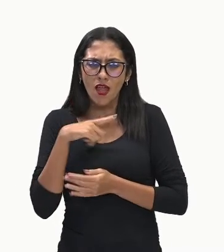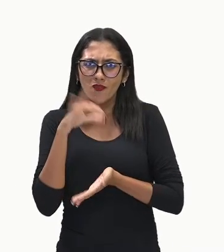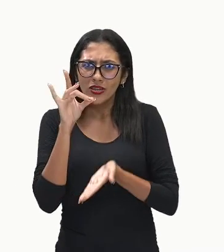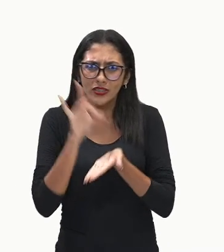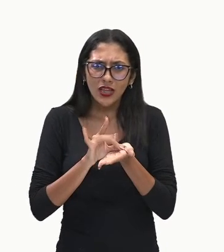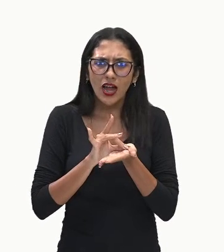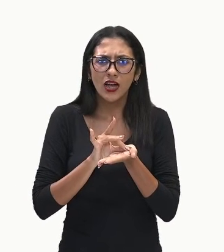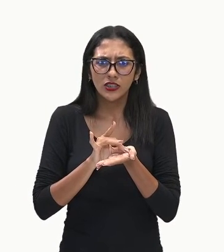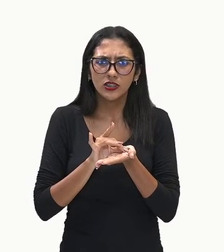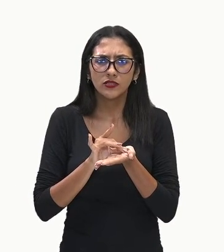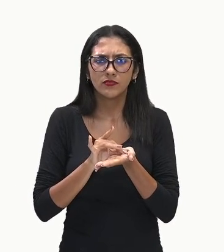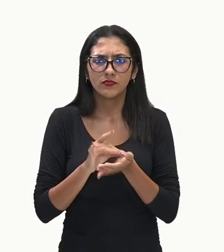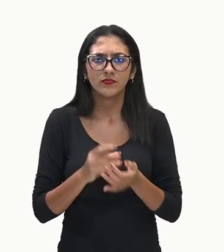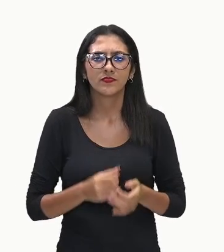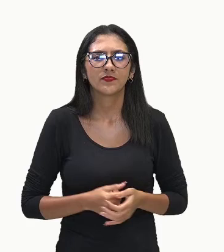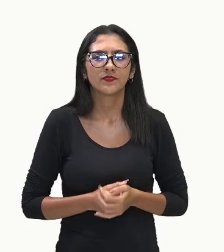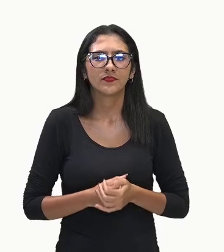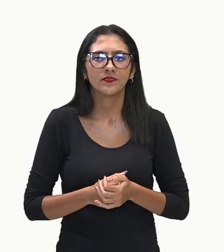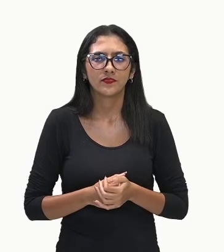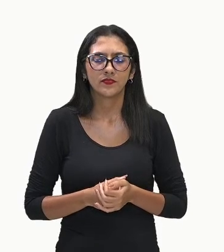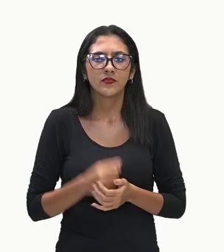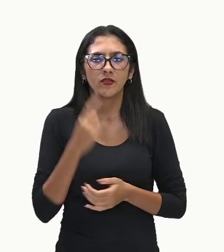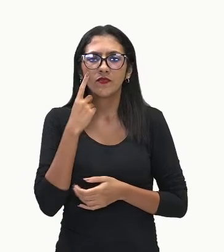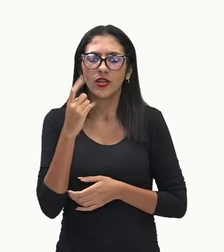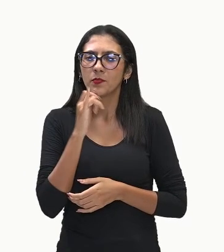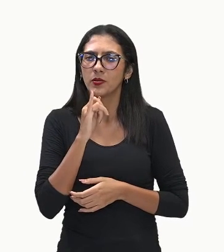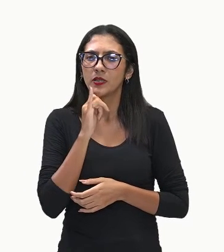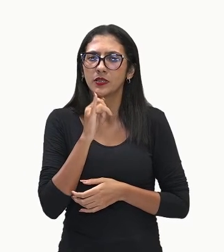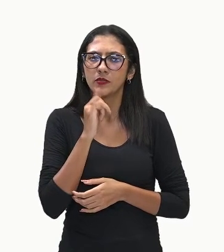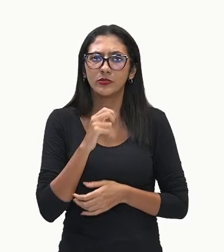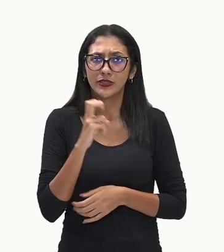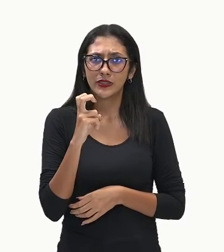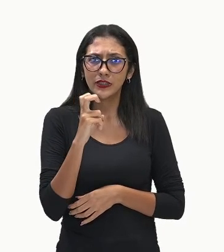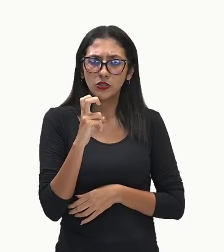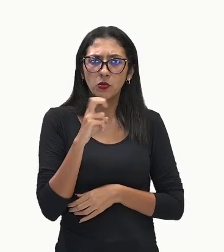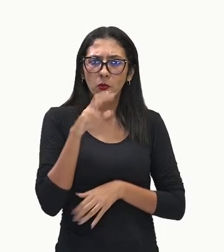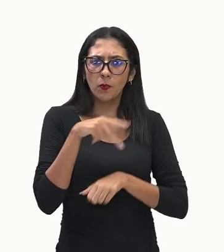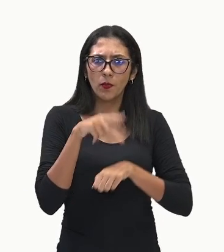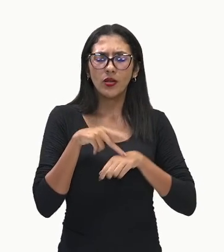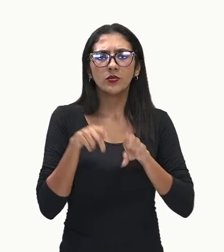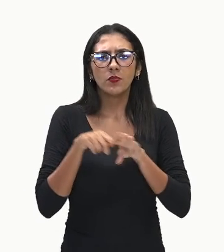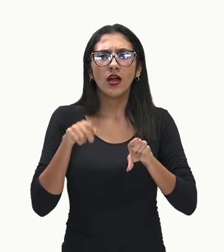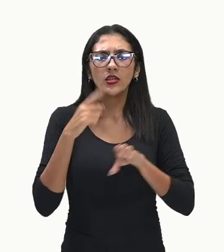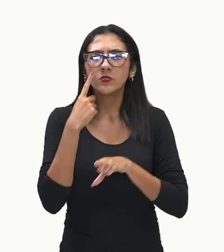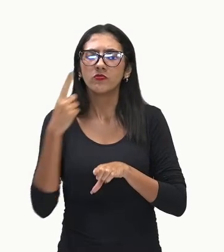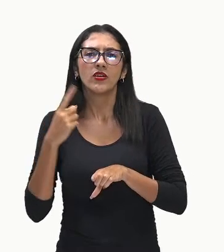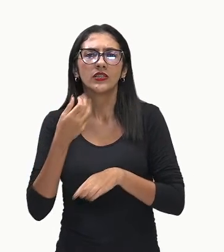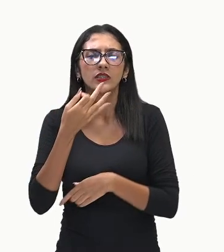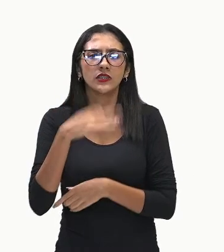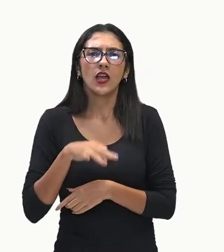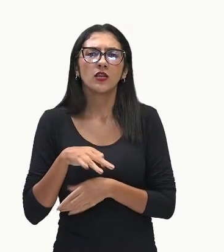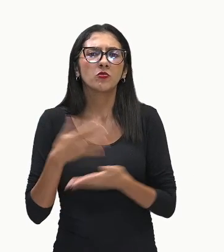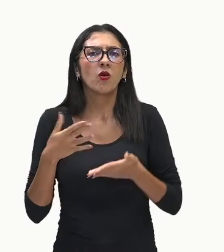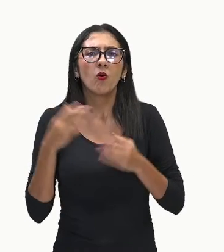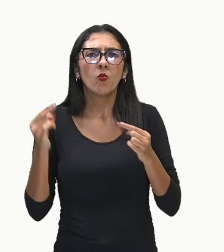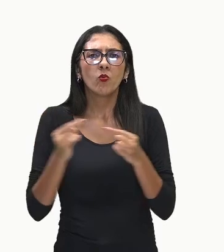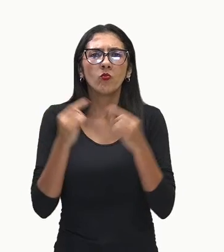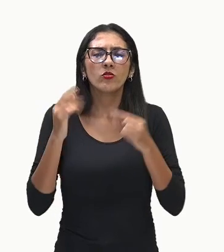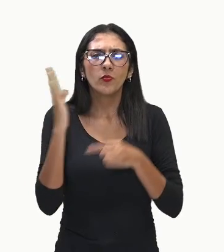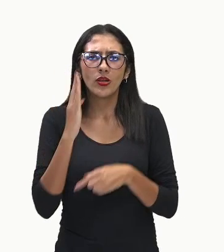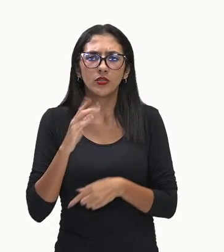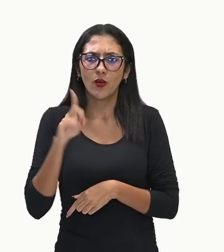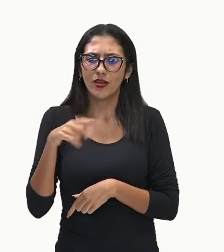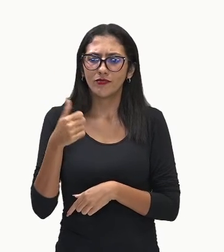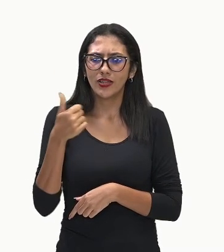Não. Apesar de nós vermos aqui, ó, 5 países, o Brasil na realidade ocupa que posição? A 15ª. Eu não